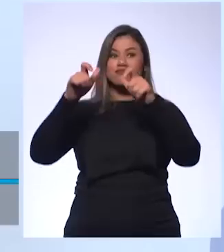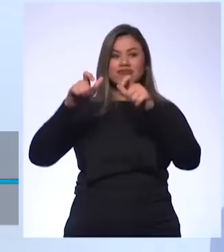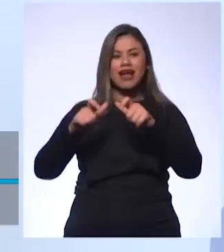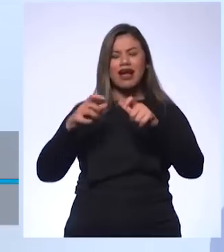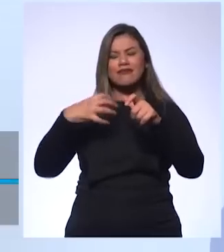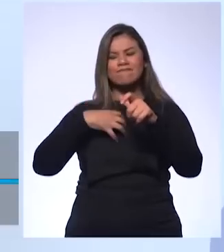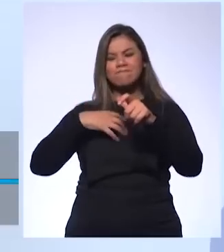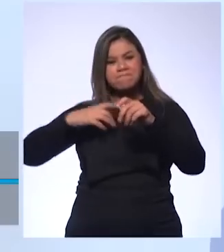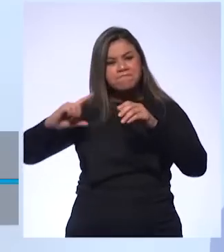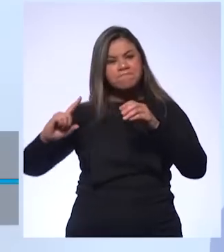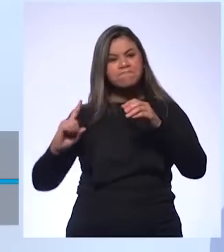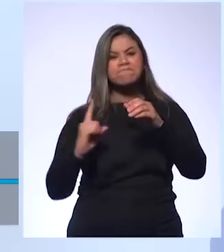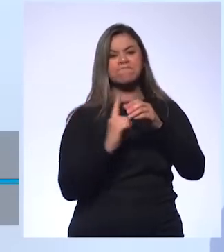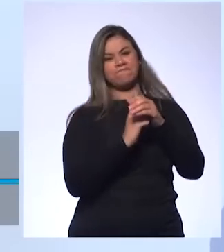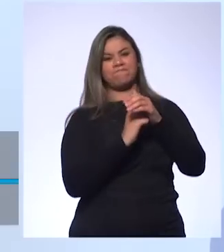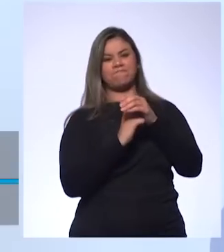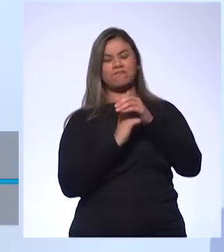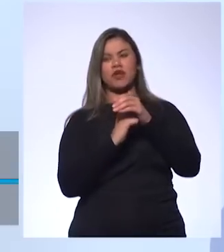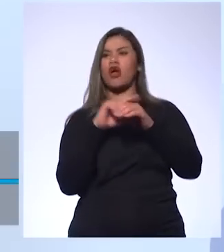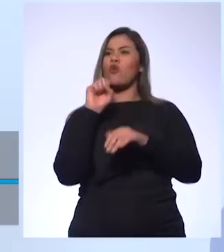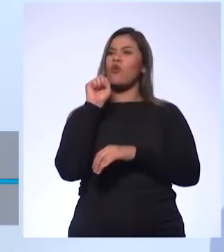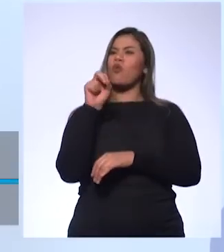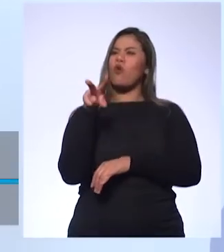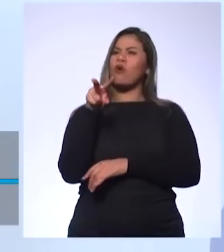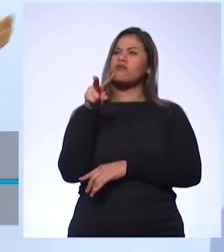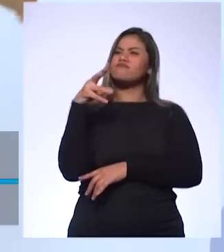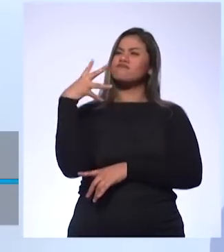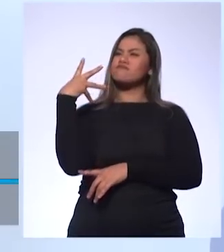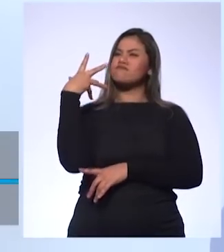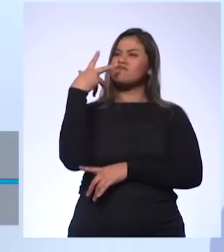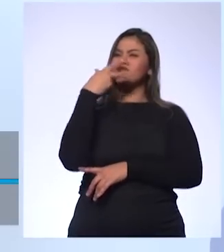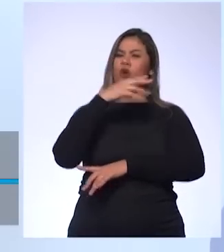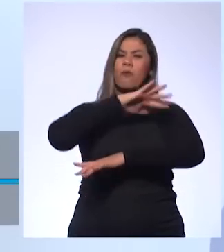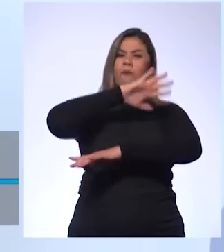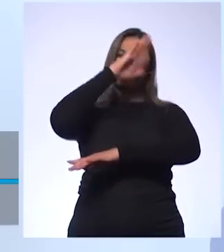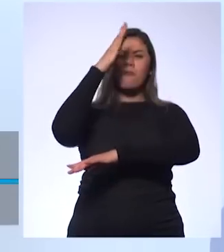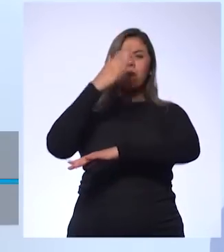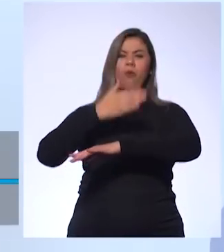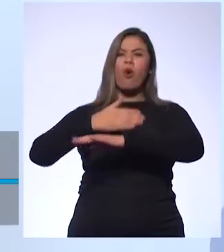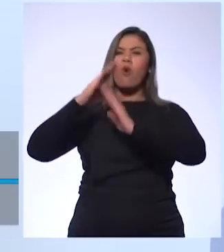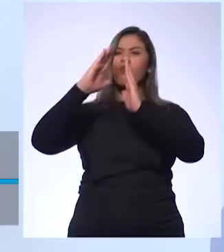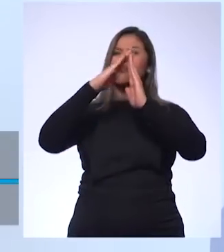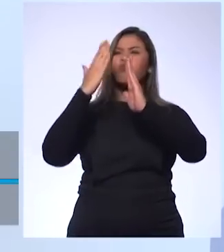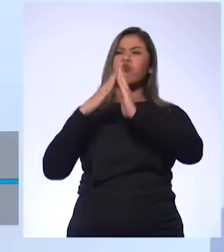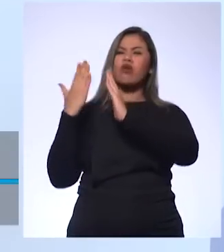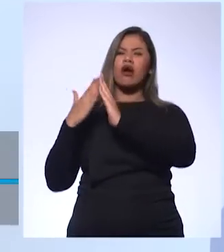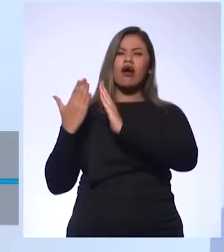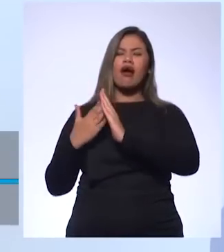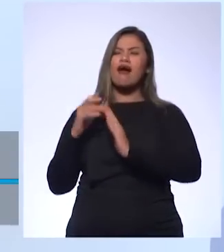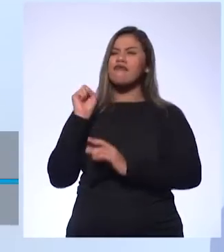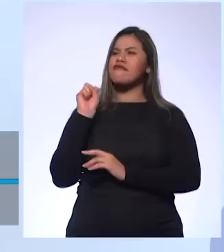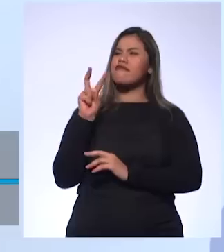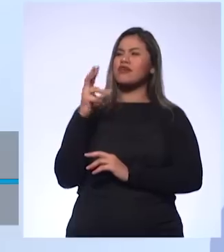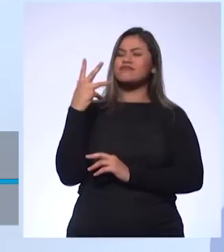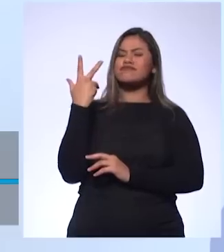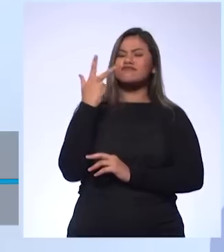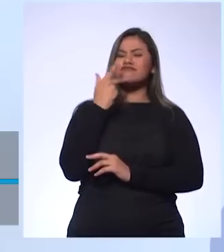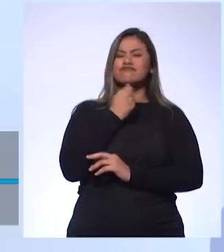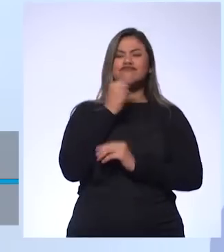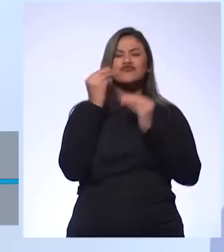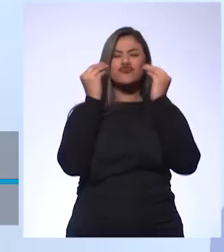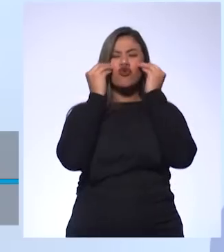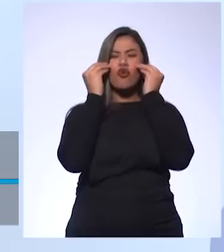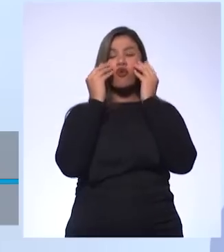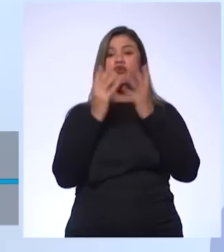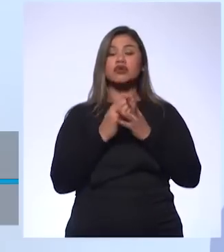olhar ao lado e achar beleza naquele morro, naquelas casinhas bem pequenininhas. Eu lembro de eu dar aula e os alunos ali